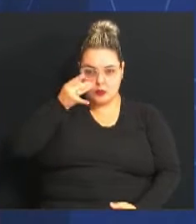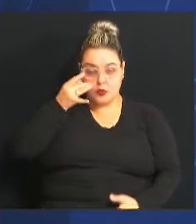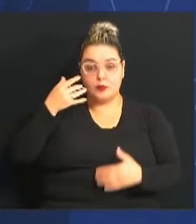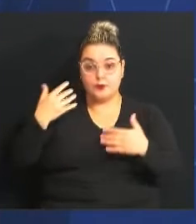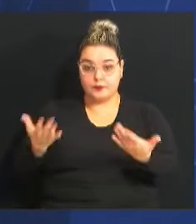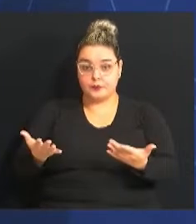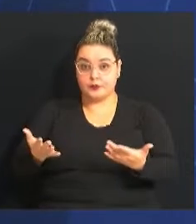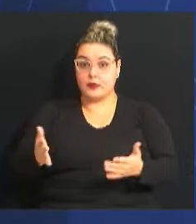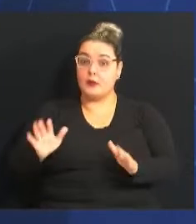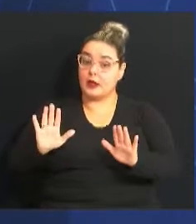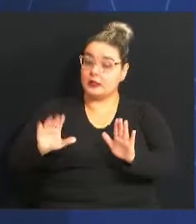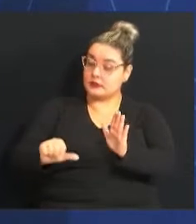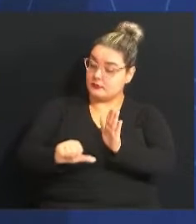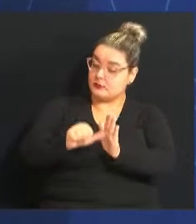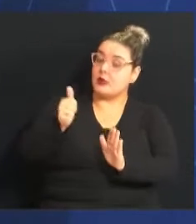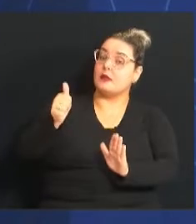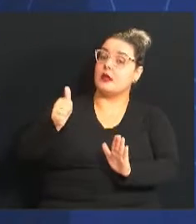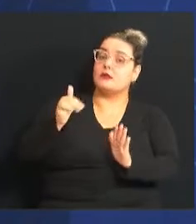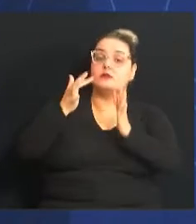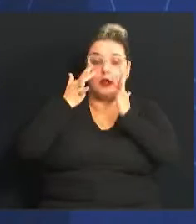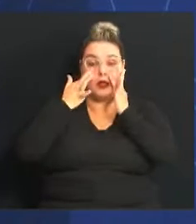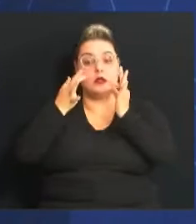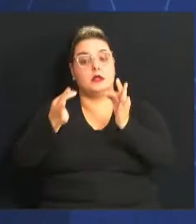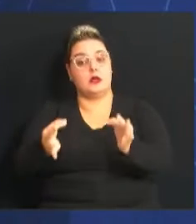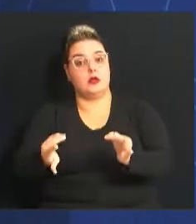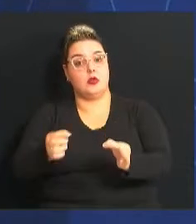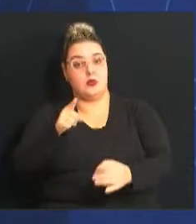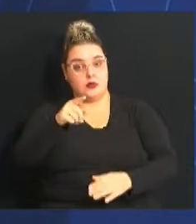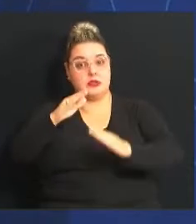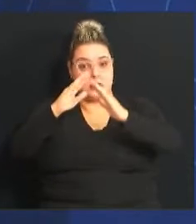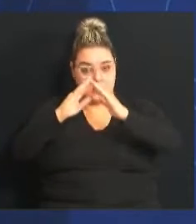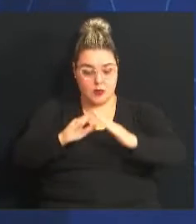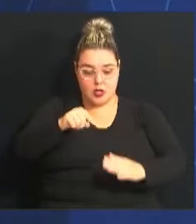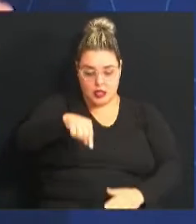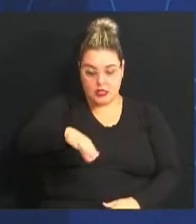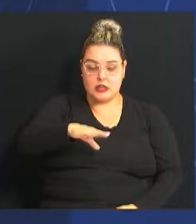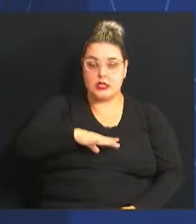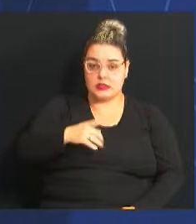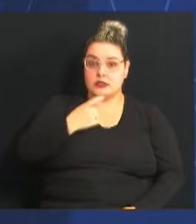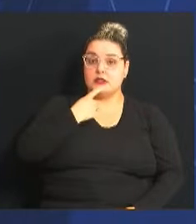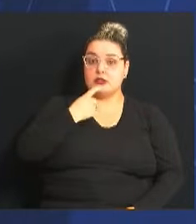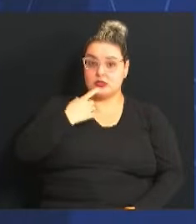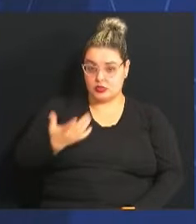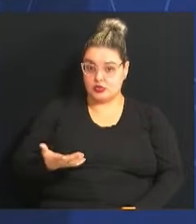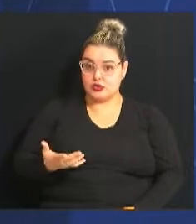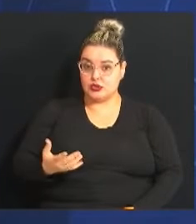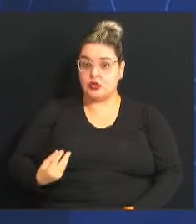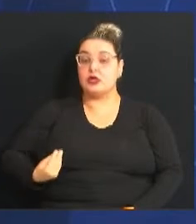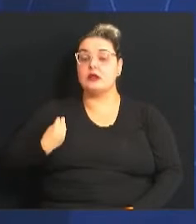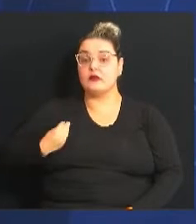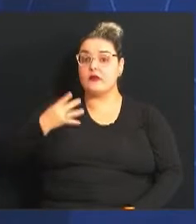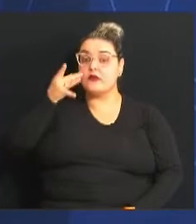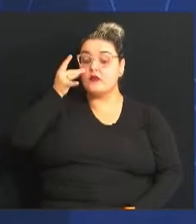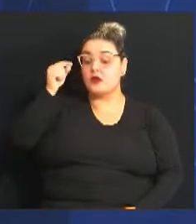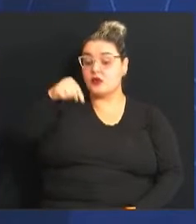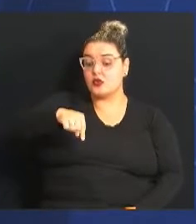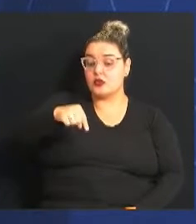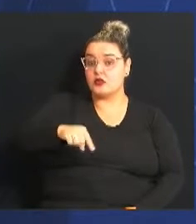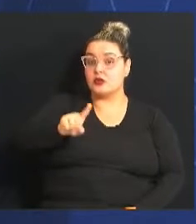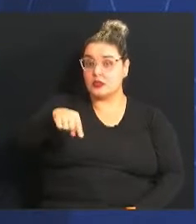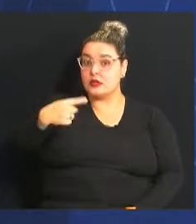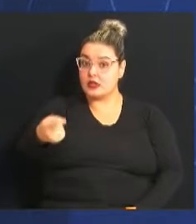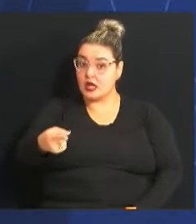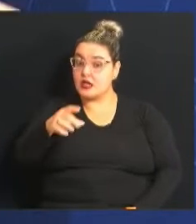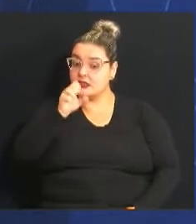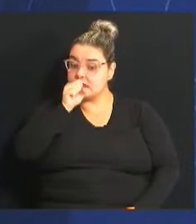Mas primeiro, atenção, hein? Você que mora aqui na cidade de Campinas, você que vai estar aqui na cidade no próximo fim